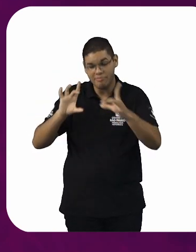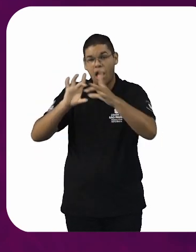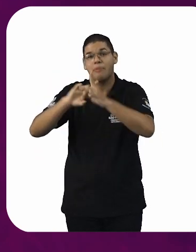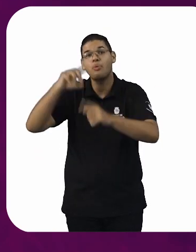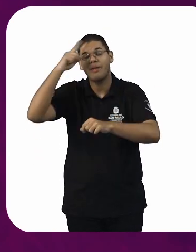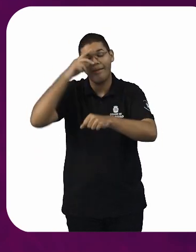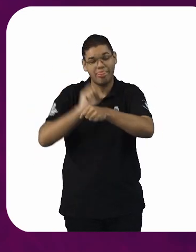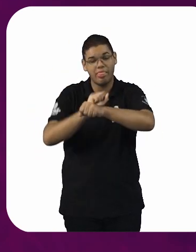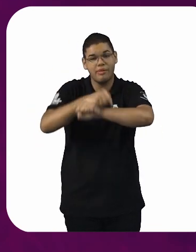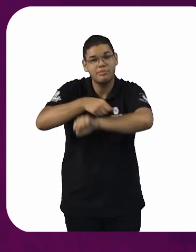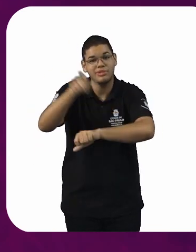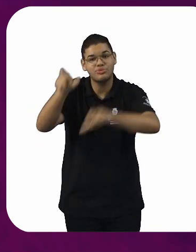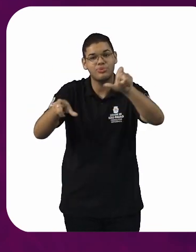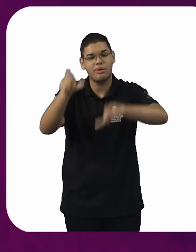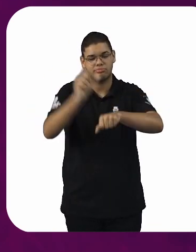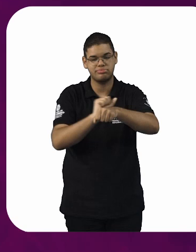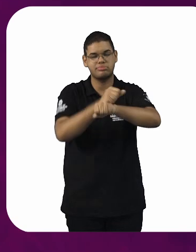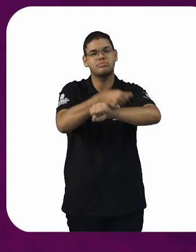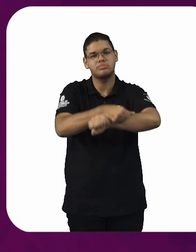foi